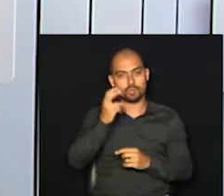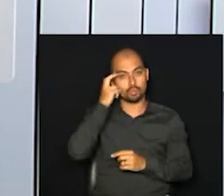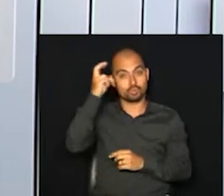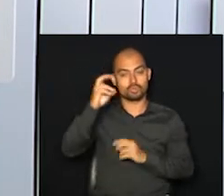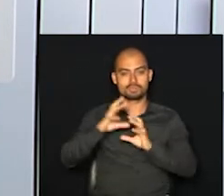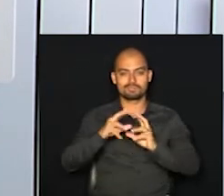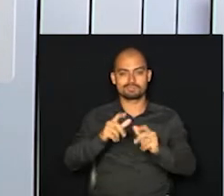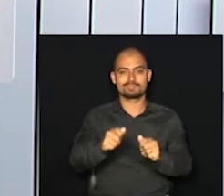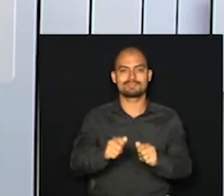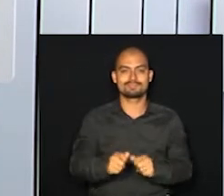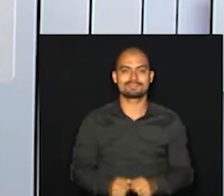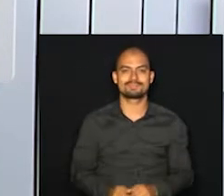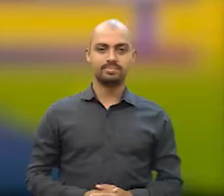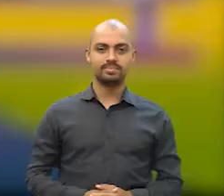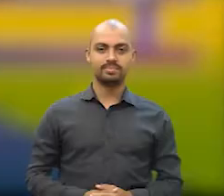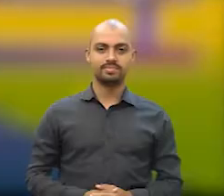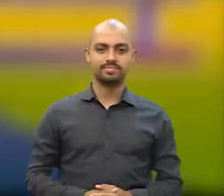Total.